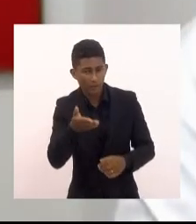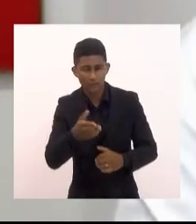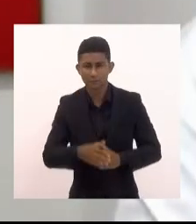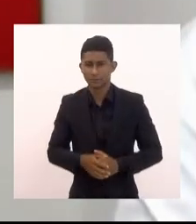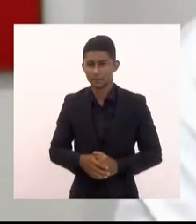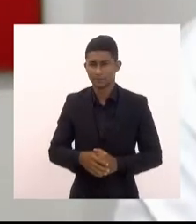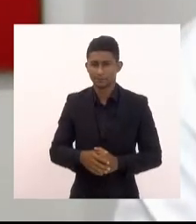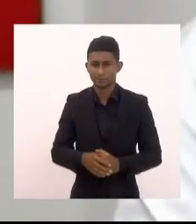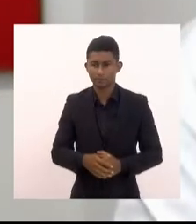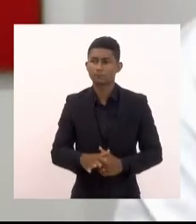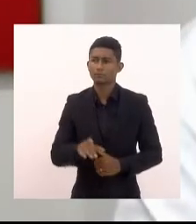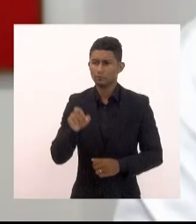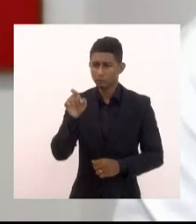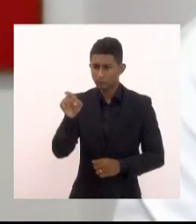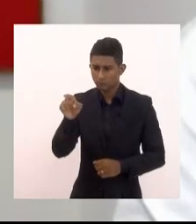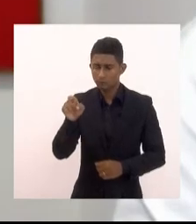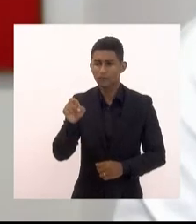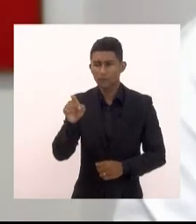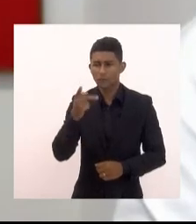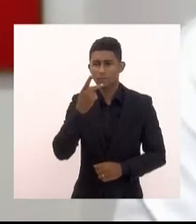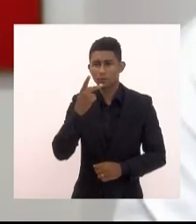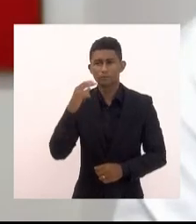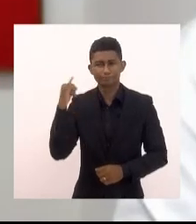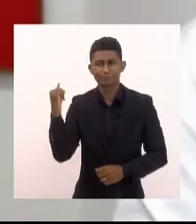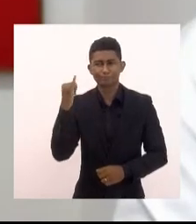bom Vossa Excelência ter levantado essa questão.